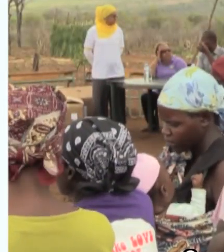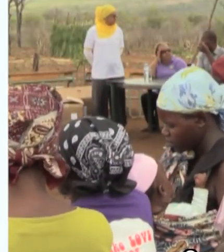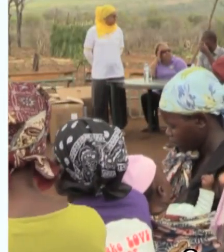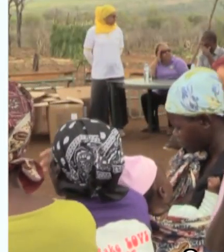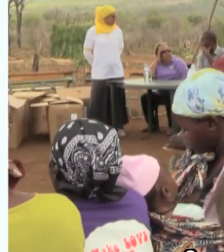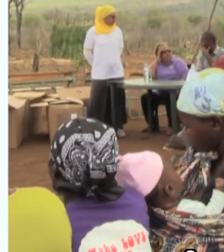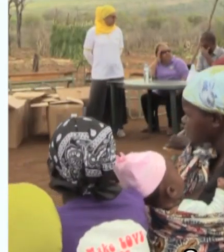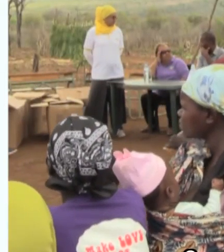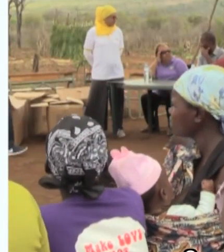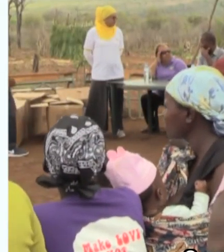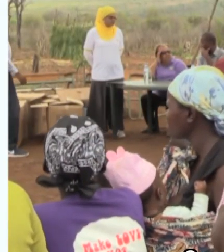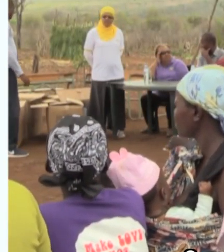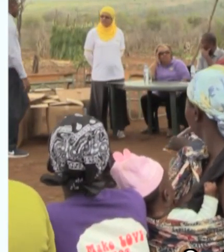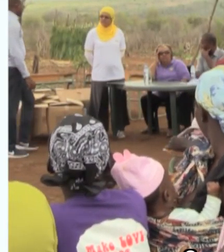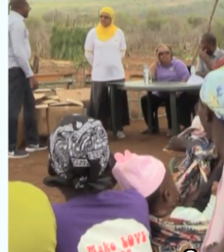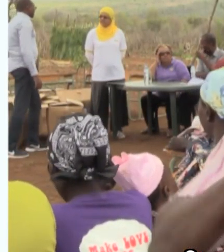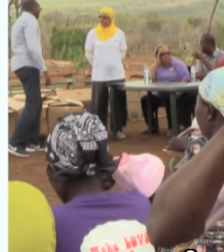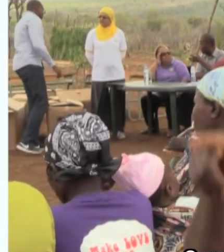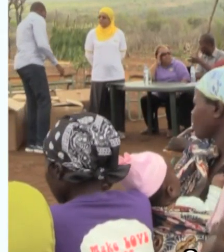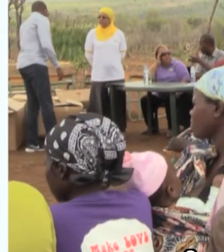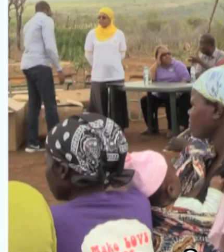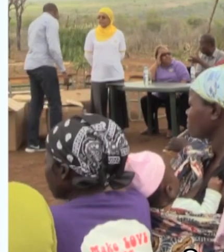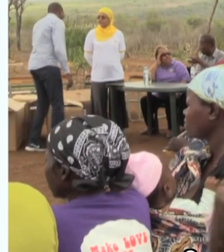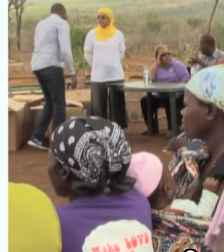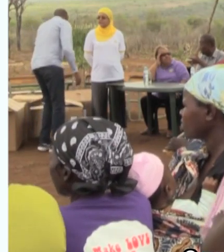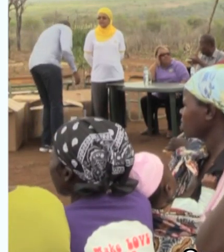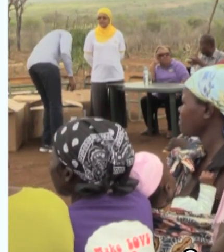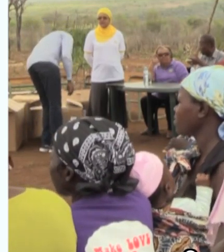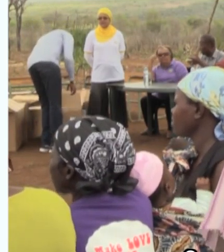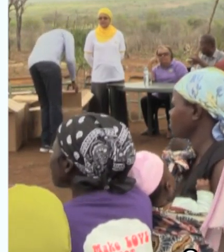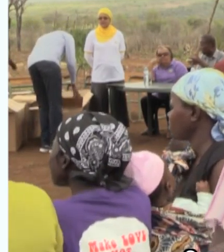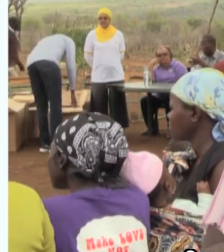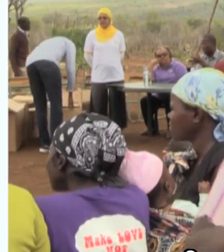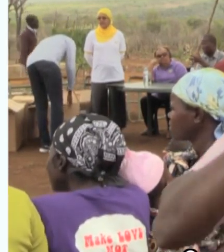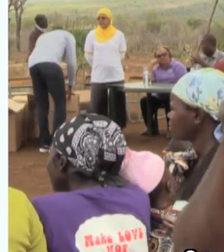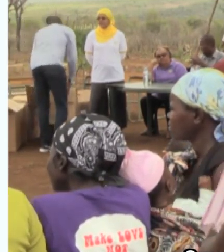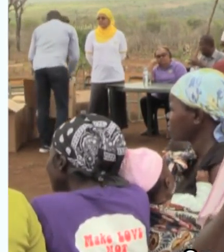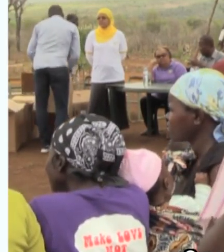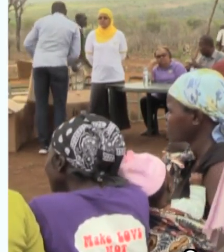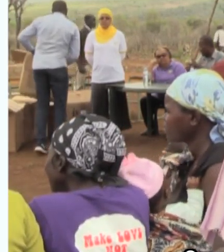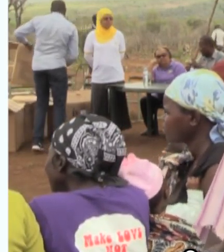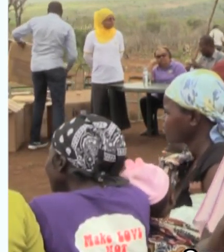Quando acordo, vou ao meu trabalho, na machamba. É só isso que sei fazer.